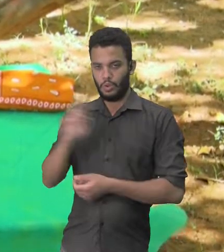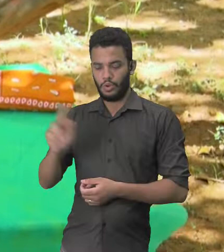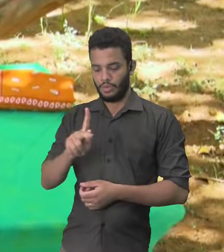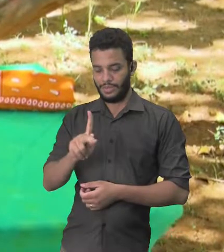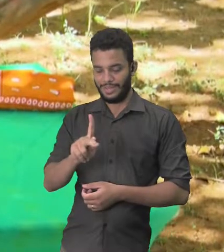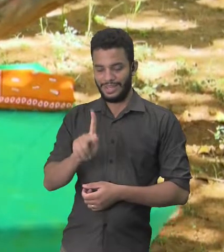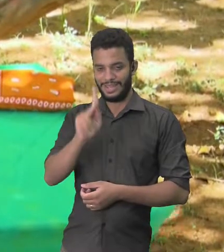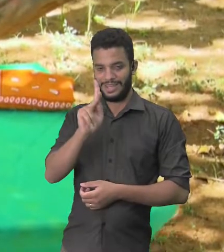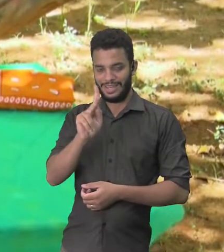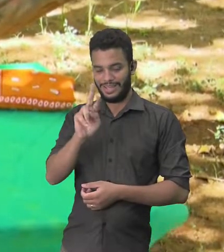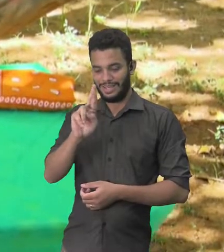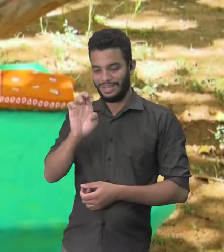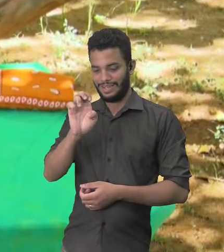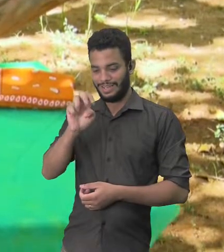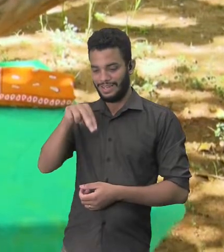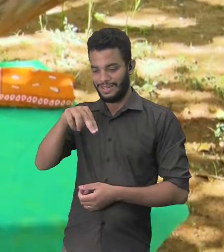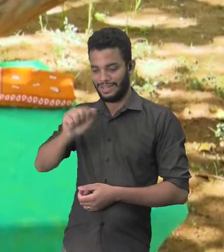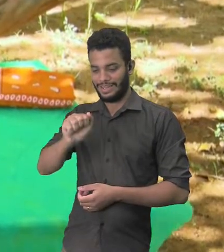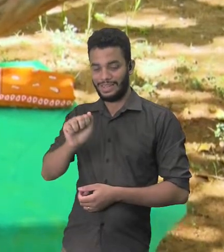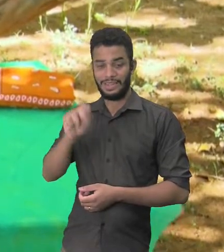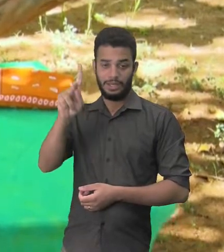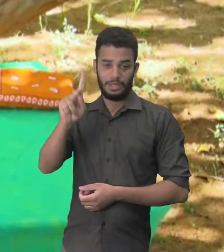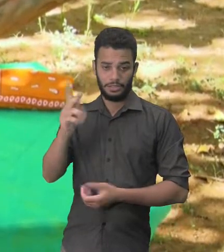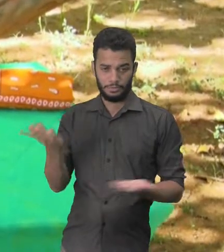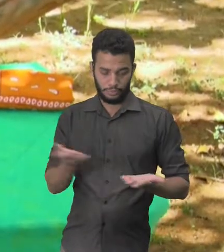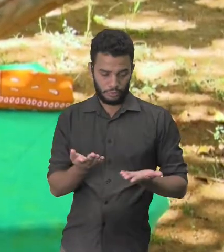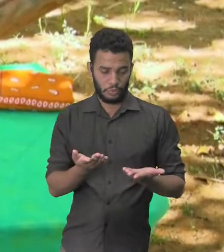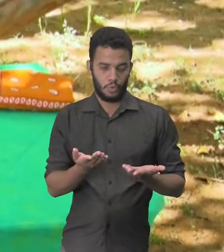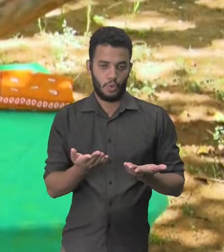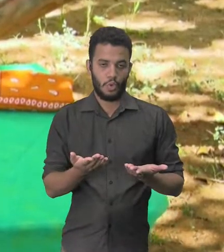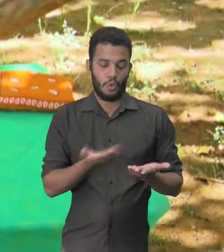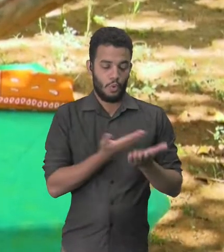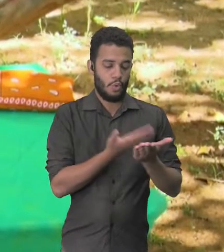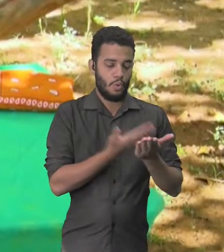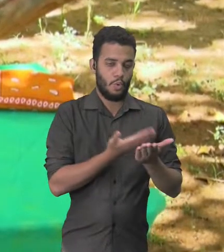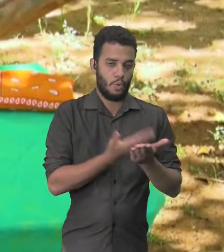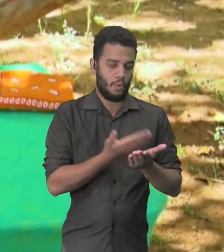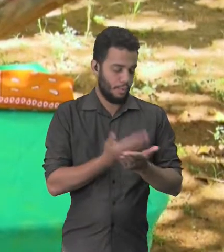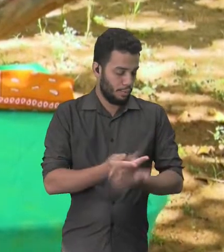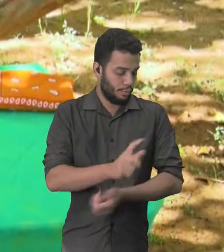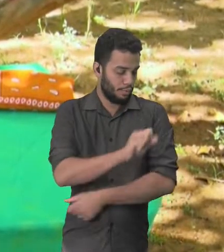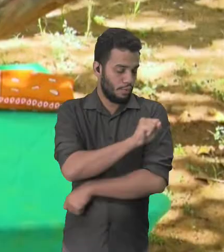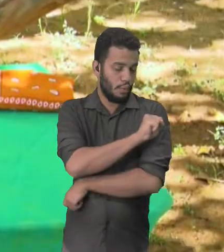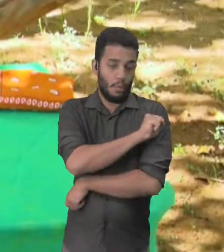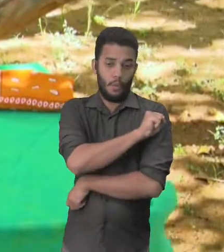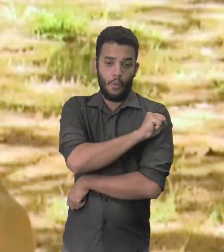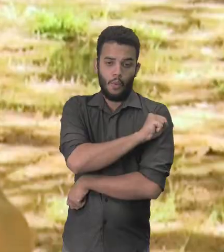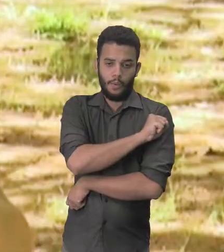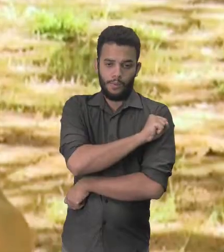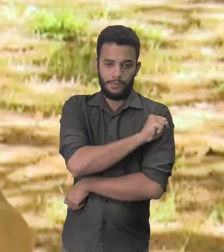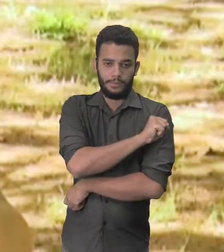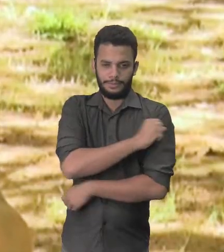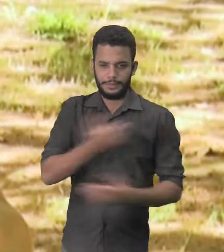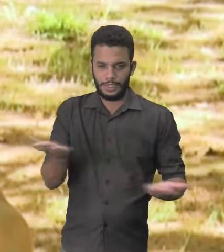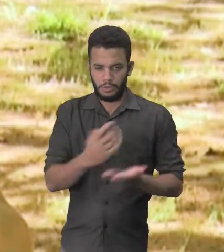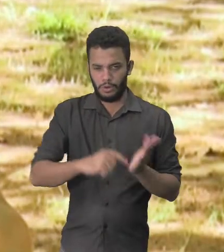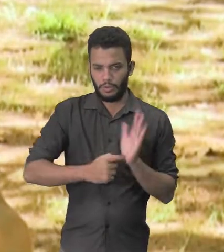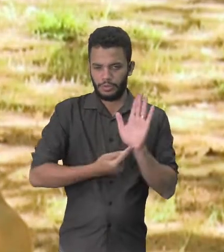da turma do 8º ano. E eu vou fazer a mágica para vocês nesse exato momento. Vou fazer essa